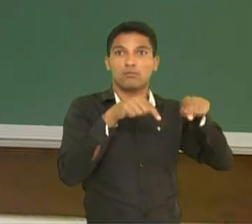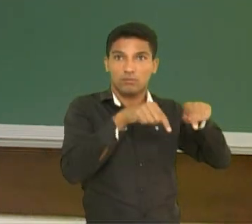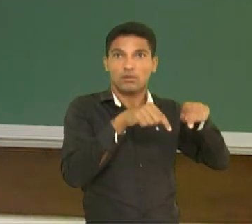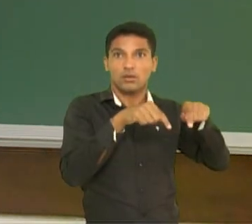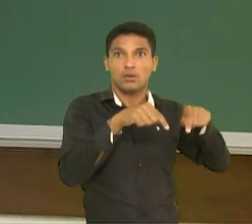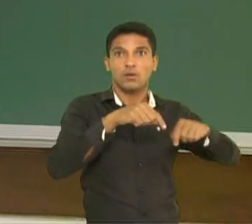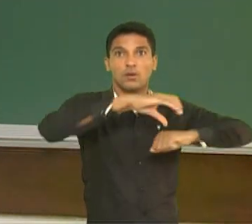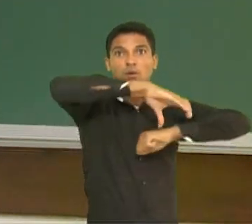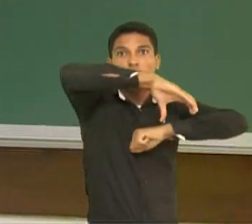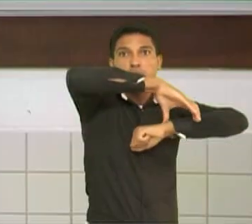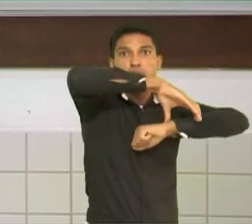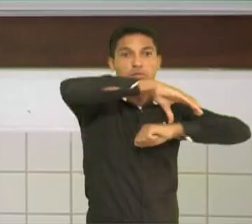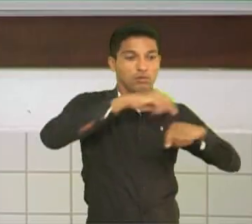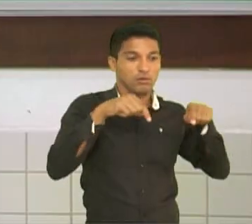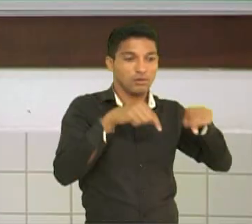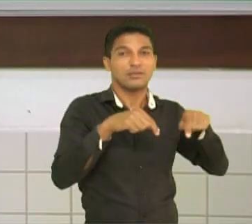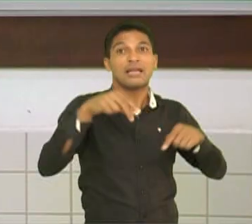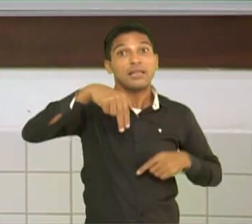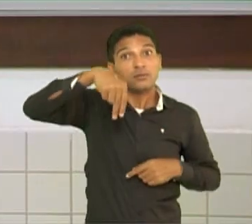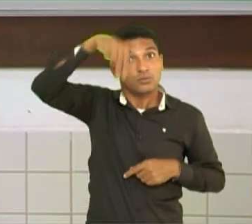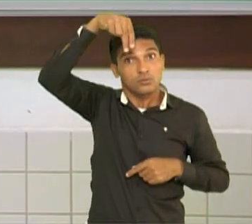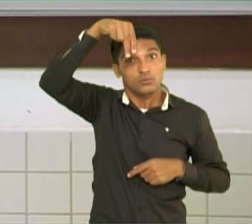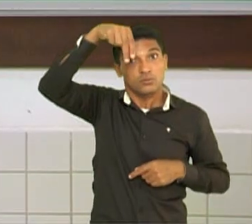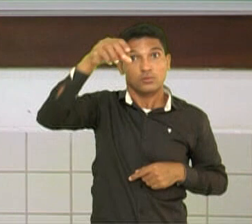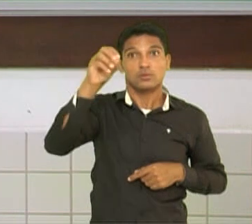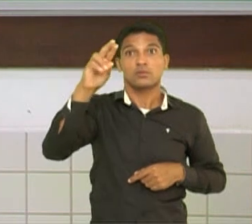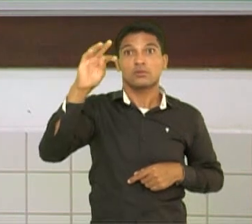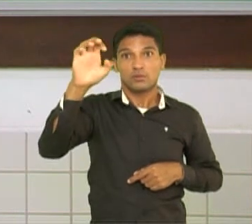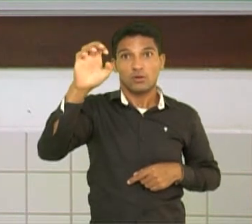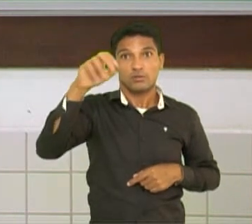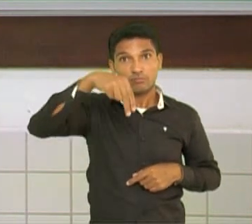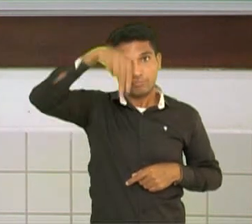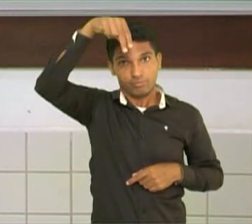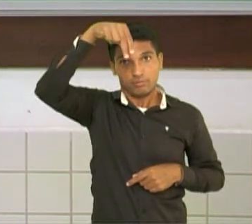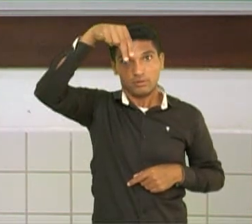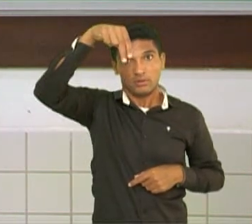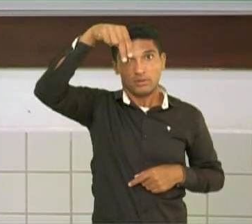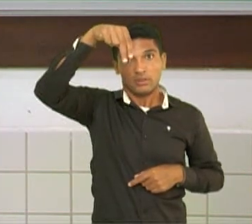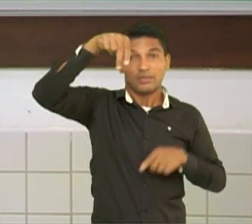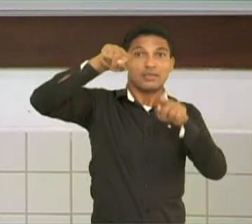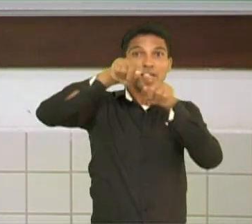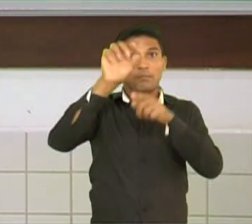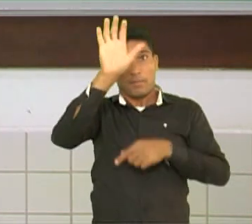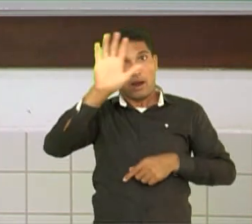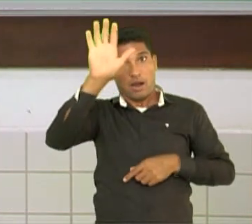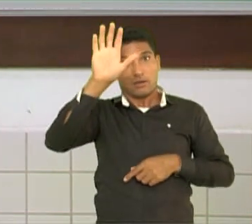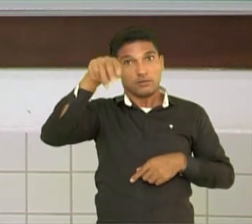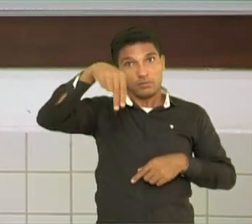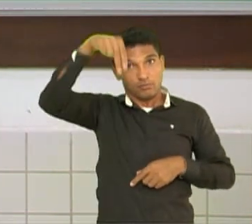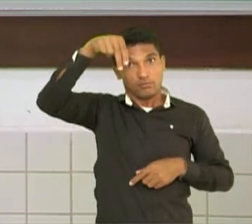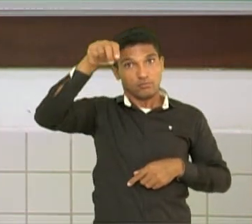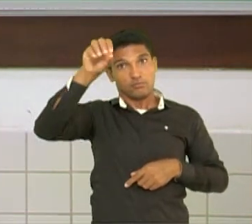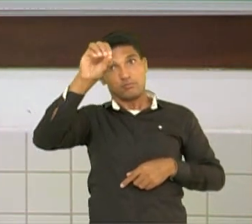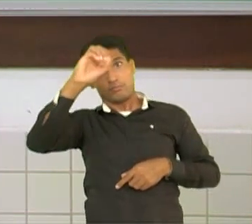os povos indígenas da região norte e nordeste, embora tenham religiosidades diferentes, possuem uma coisa em comum, uma espiritualidade